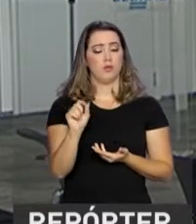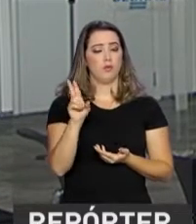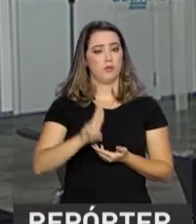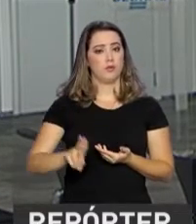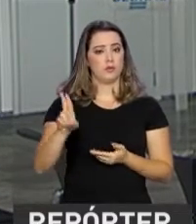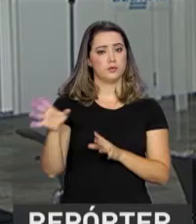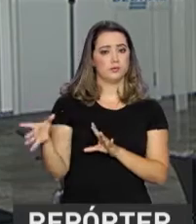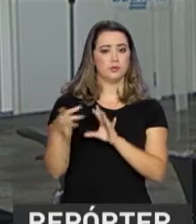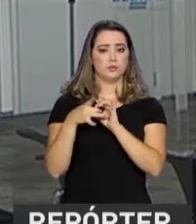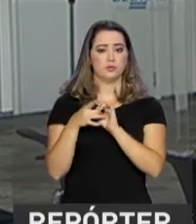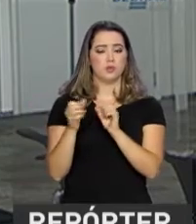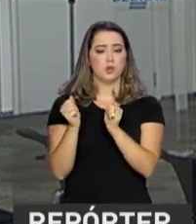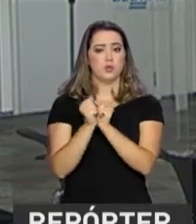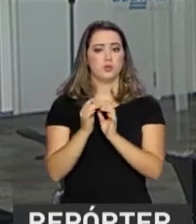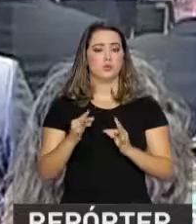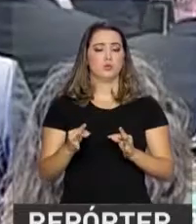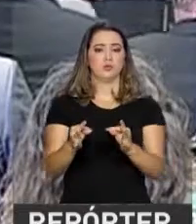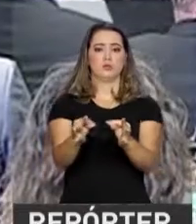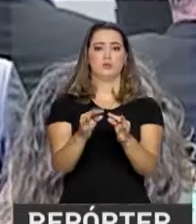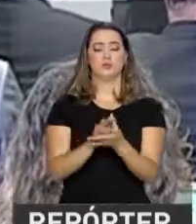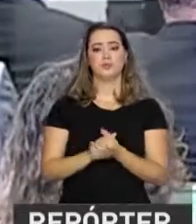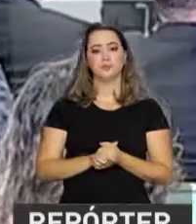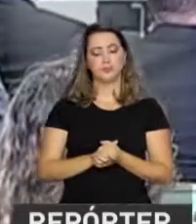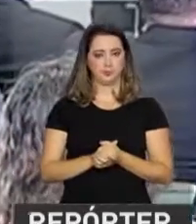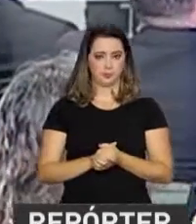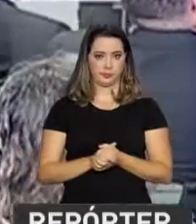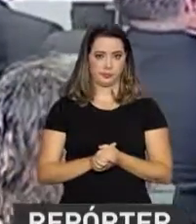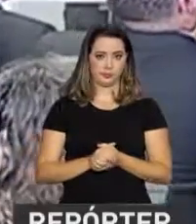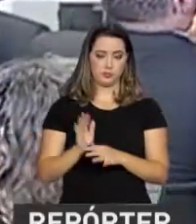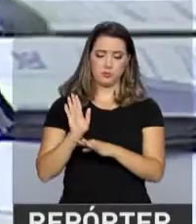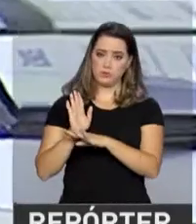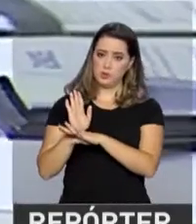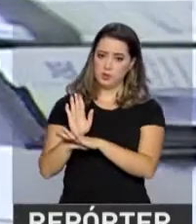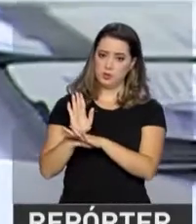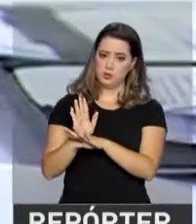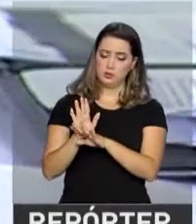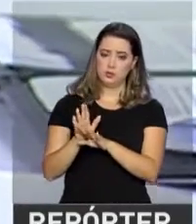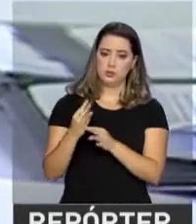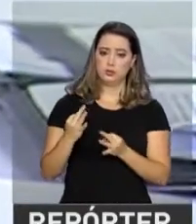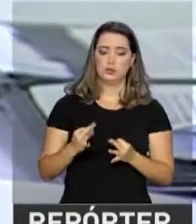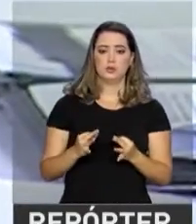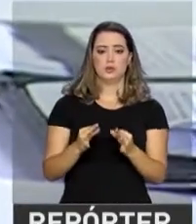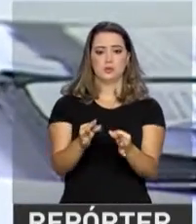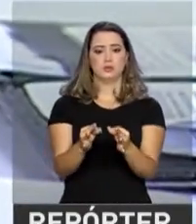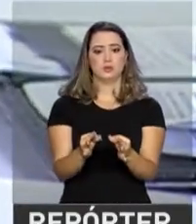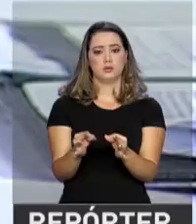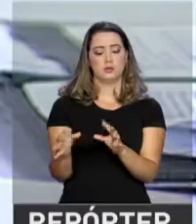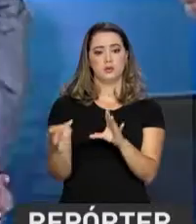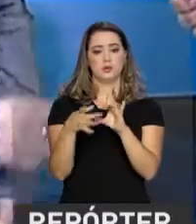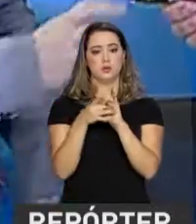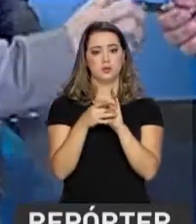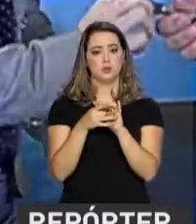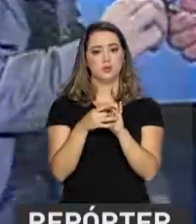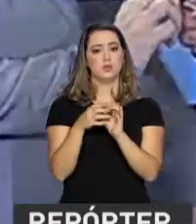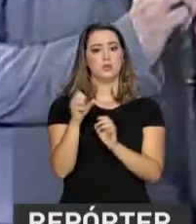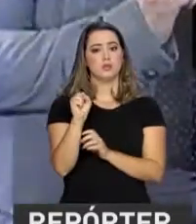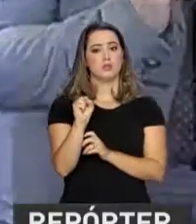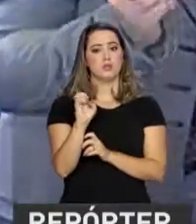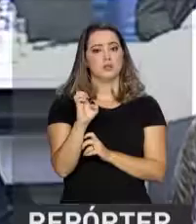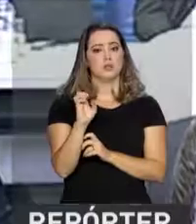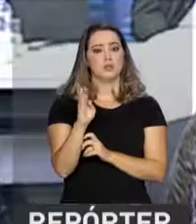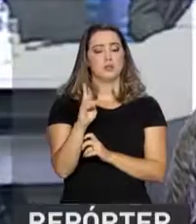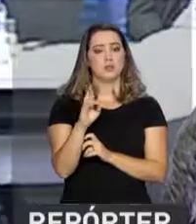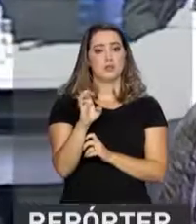parceria e da tecnologia o acordo de cooperação técnica assinado entre o sebrae eo bnds